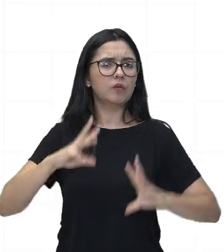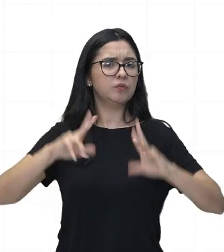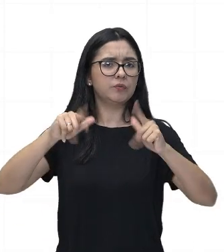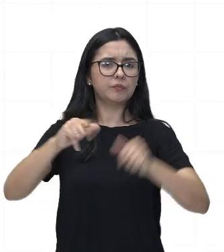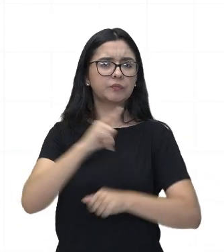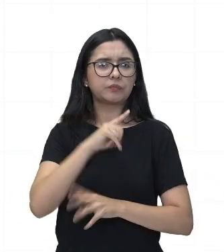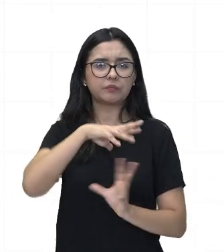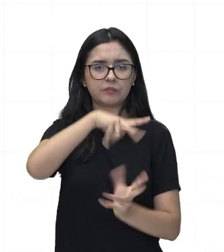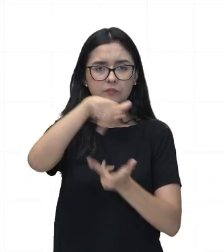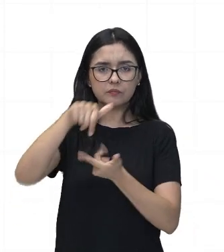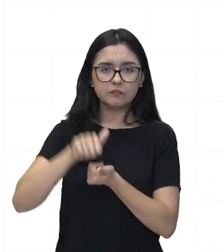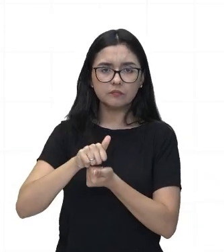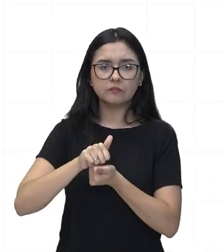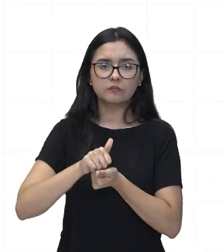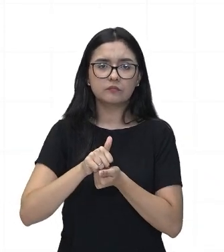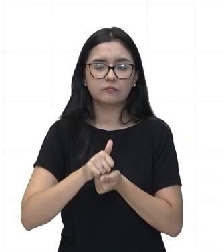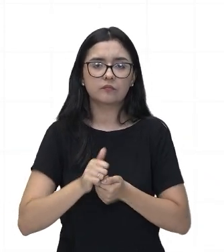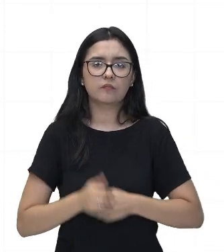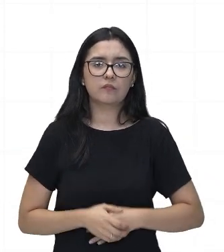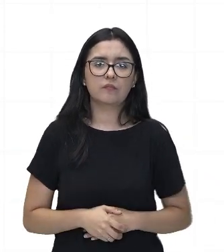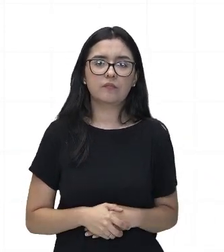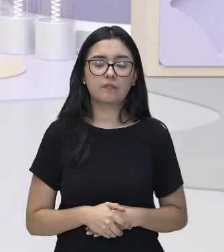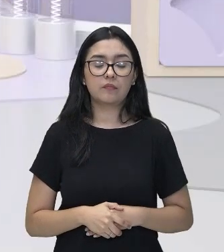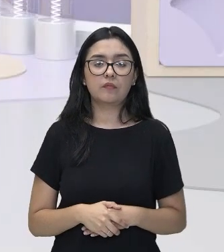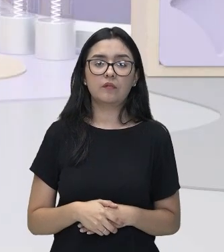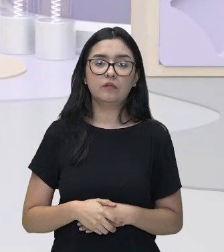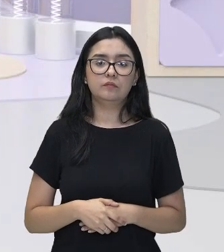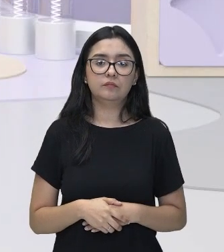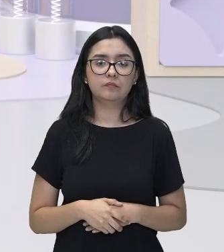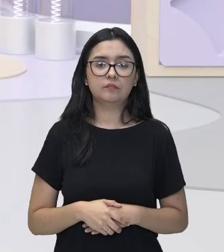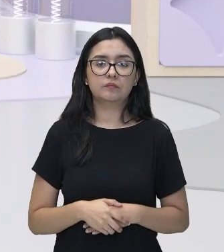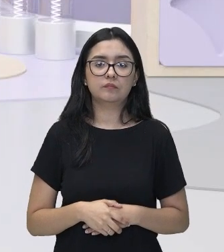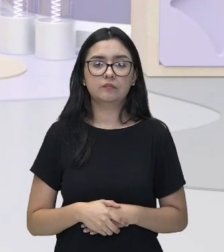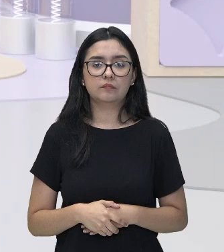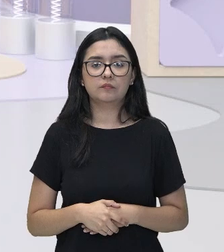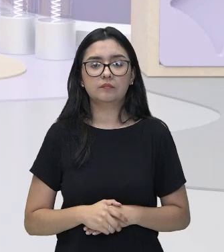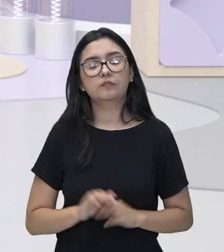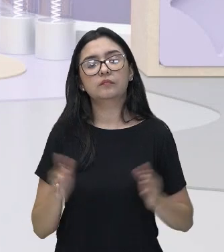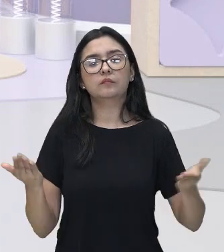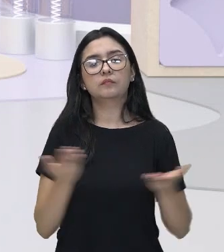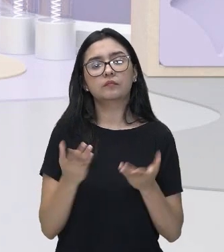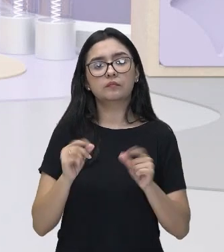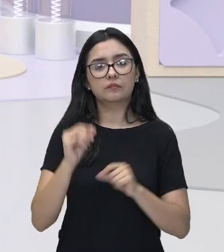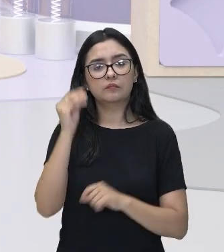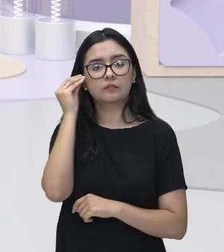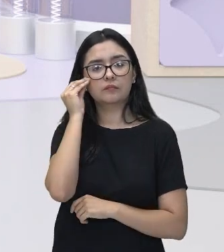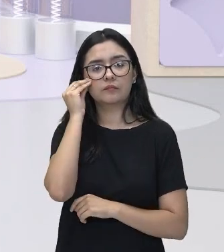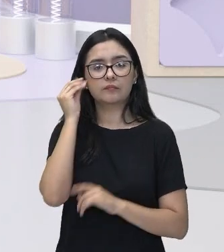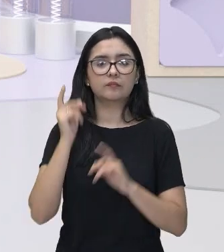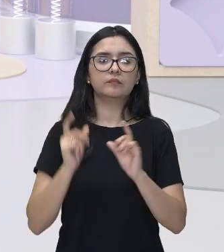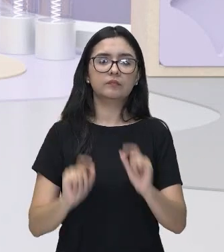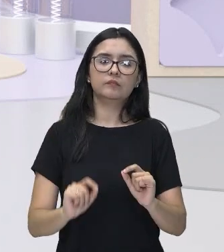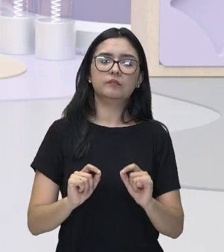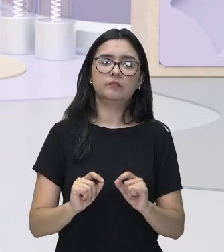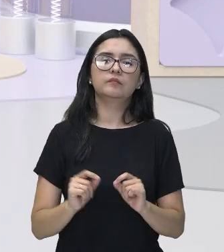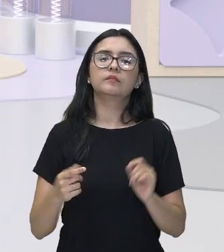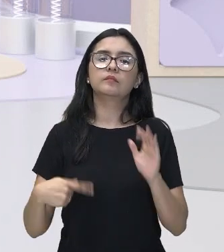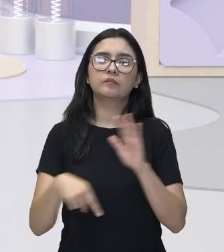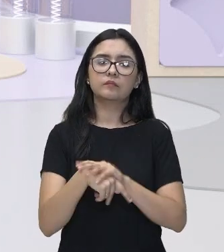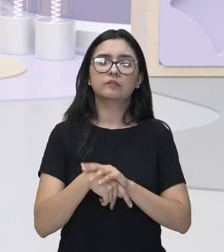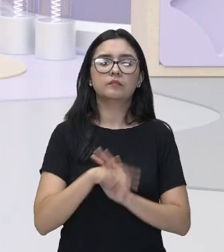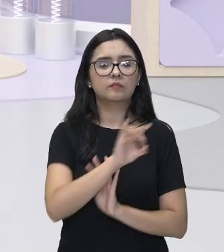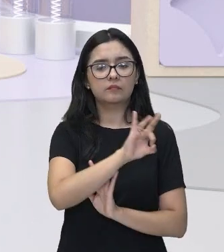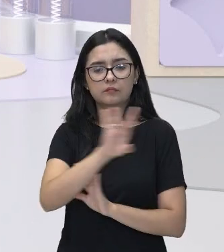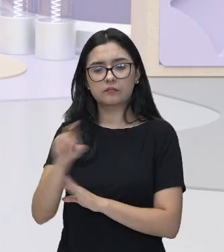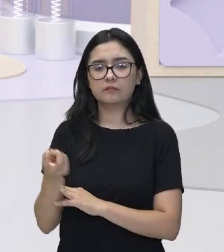existe, né? A origem de tudo que há. Né? Vamos ver aqui. Cada cultura